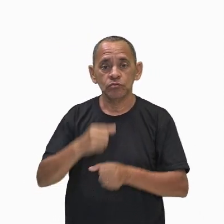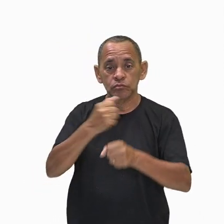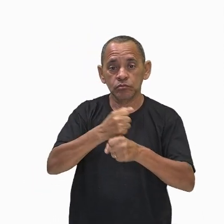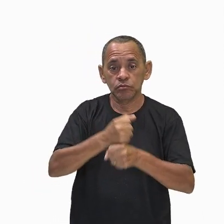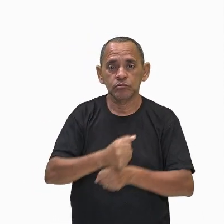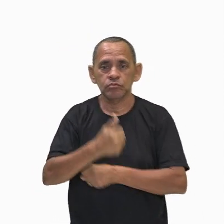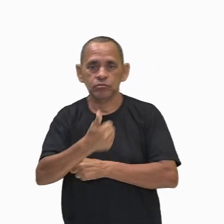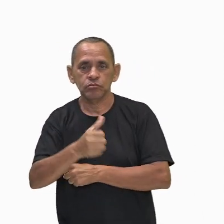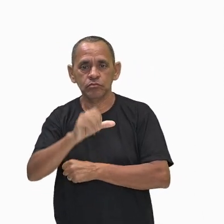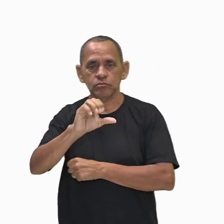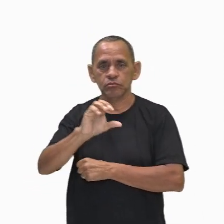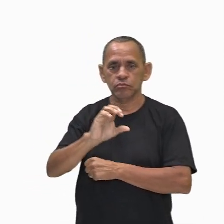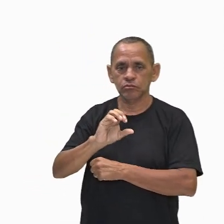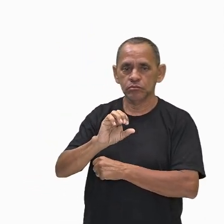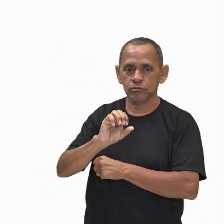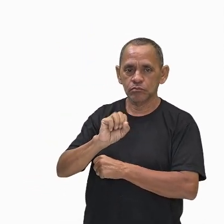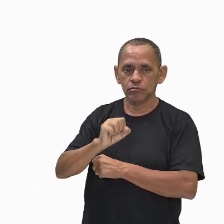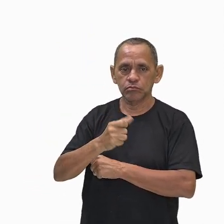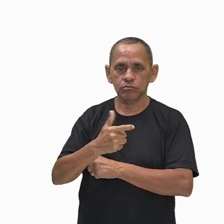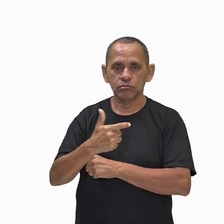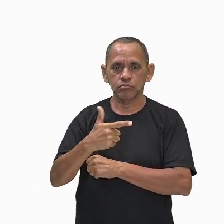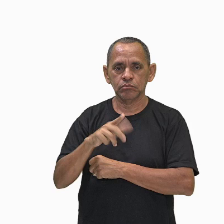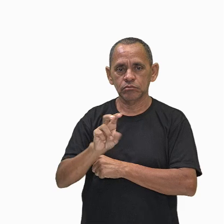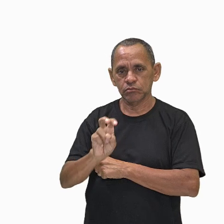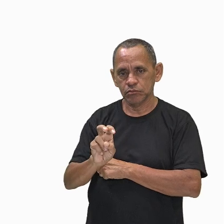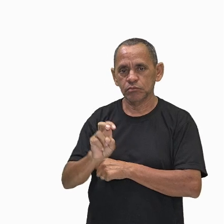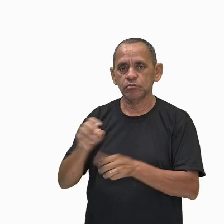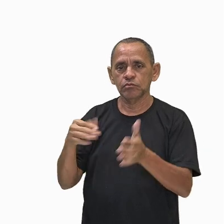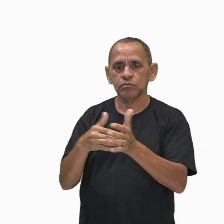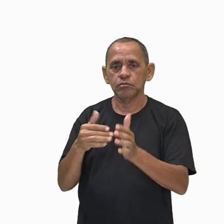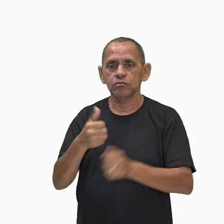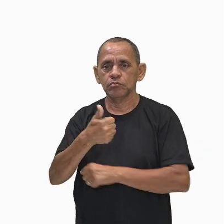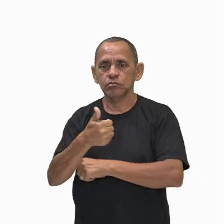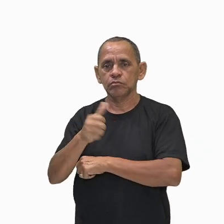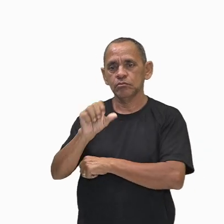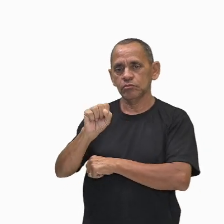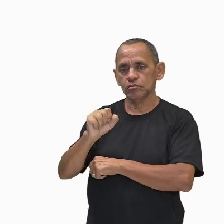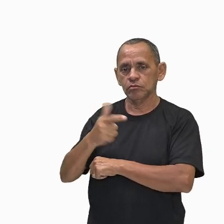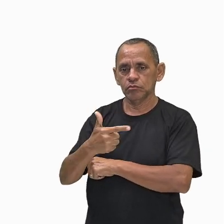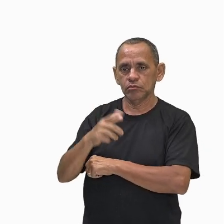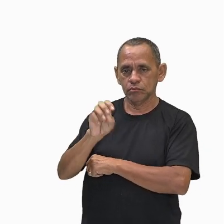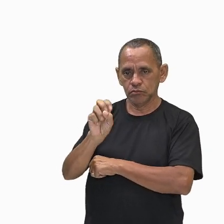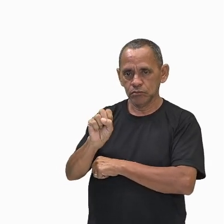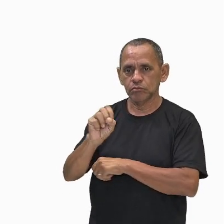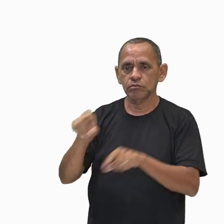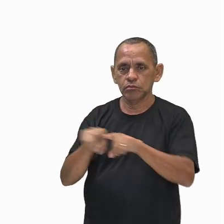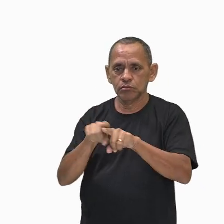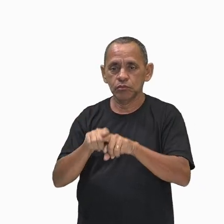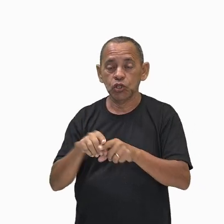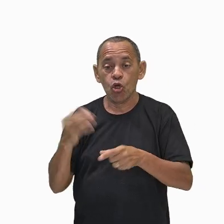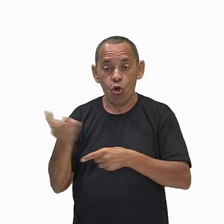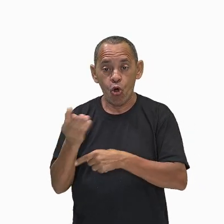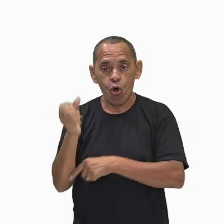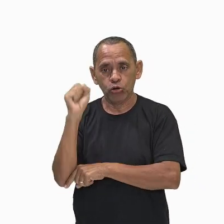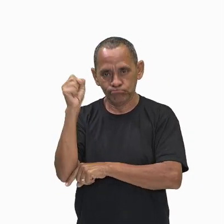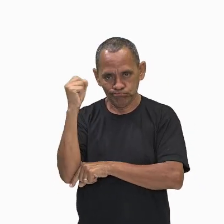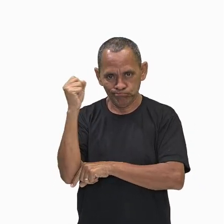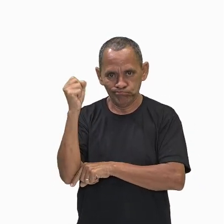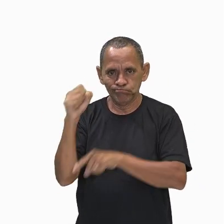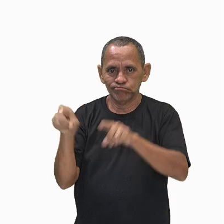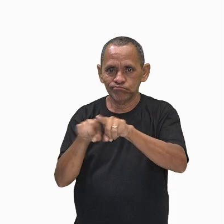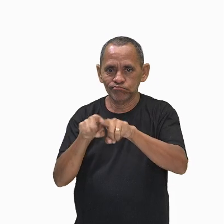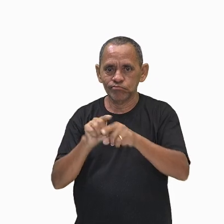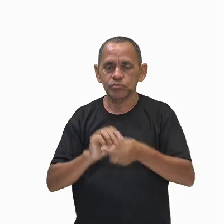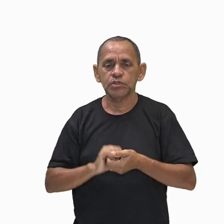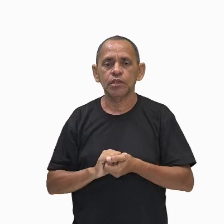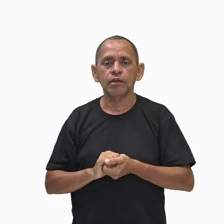1825-1828, conflito entre Brasil e a Província Unida do Rio da Prata, hoje Argentina. Quem ficaria, então, com a